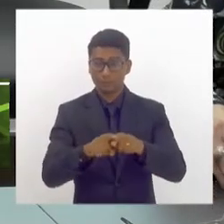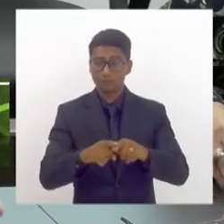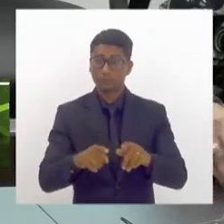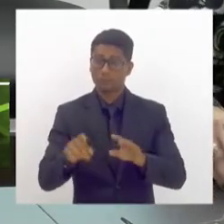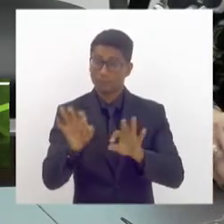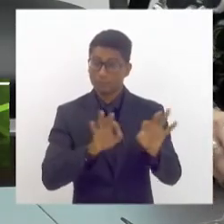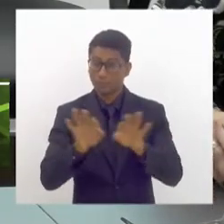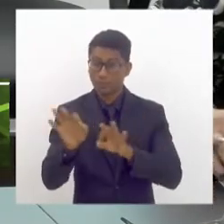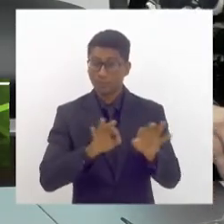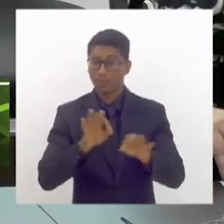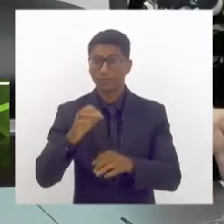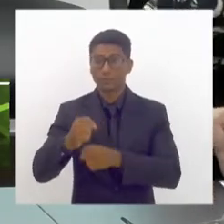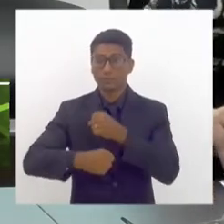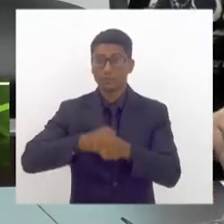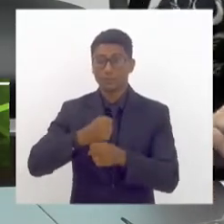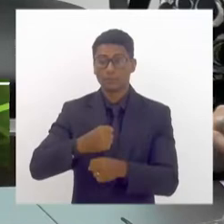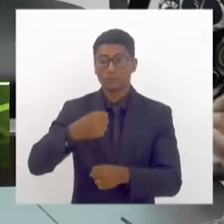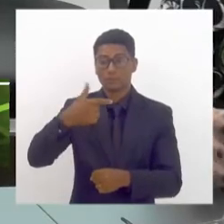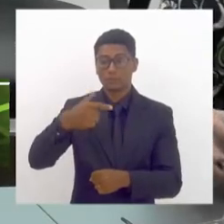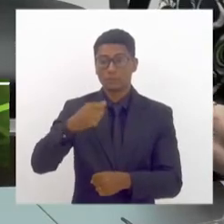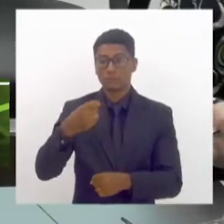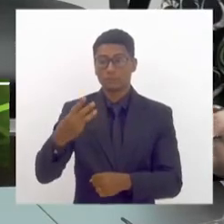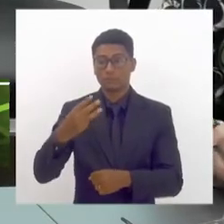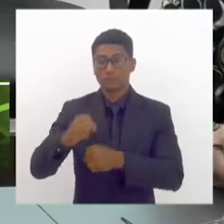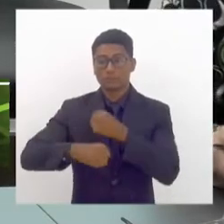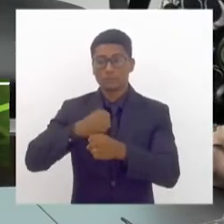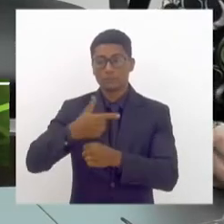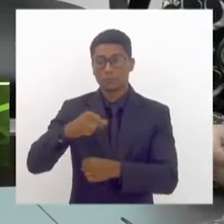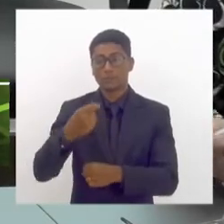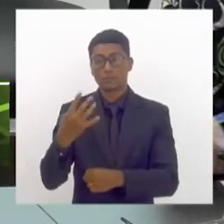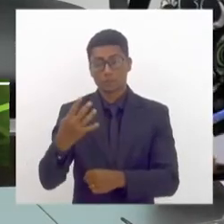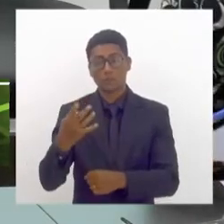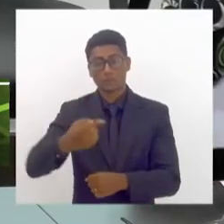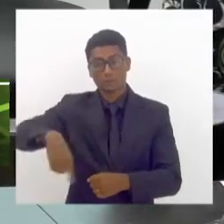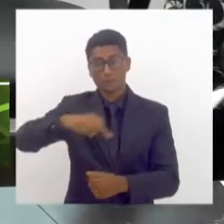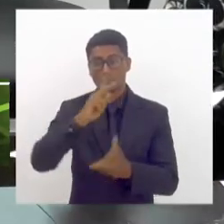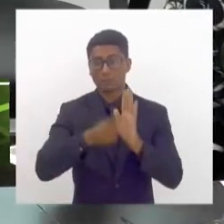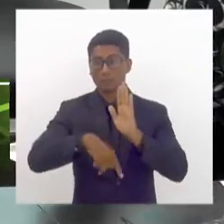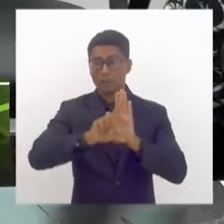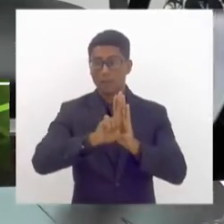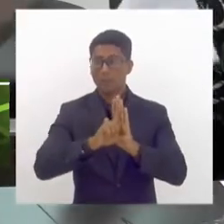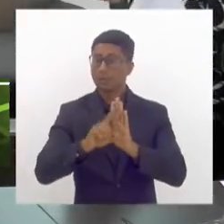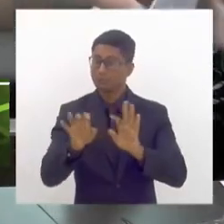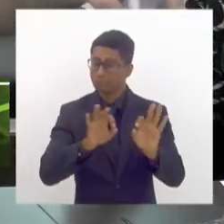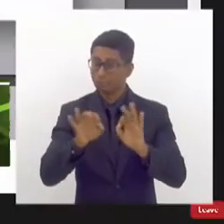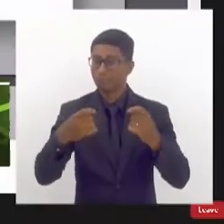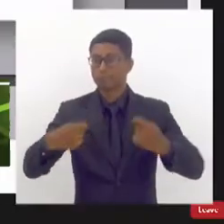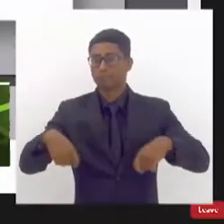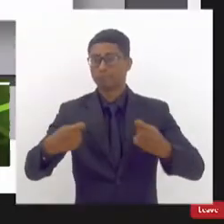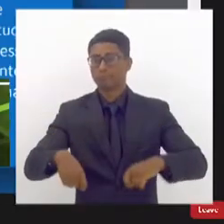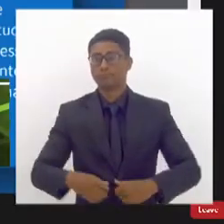é a articulação desse projeto de lei. Pode passar, por gentileza?